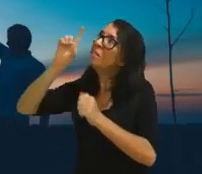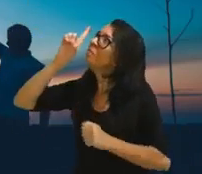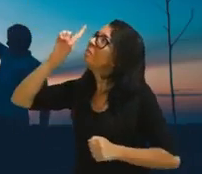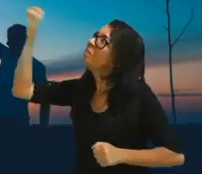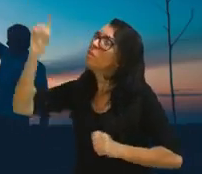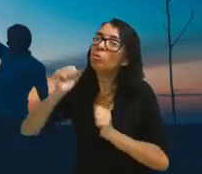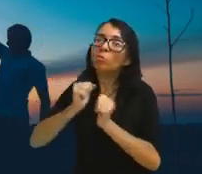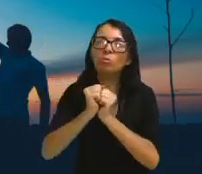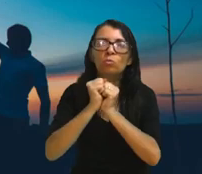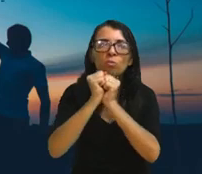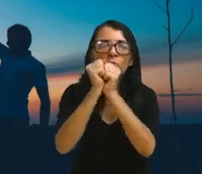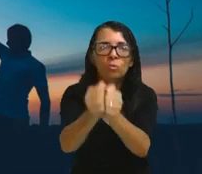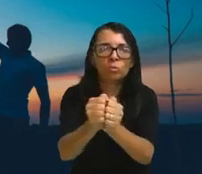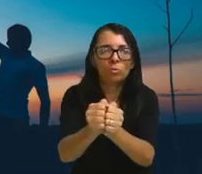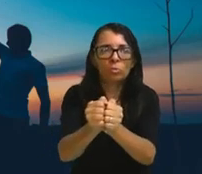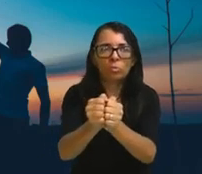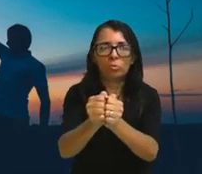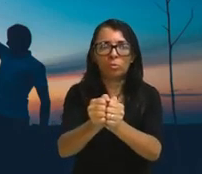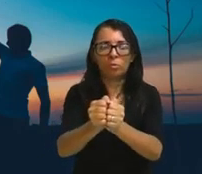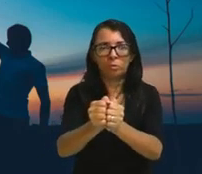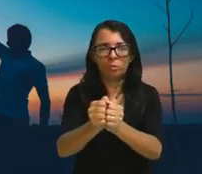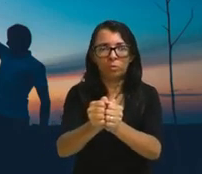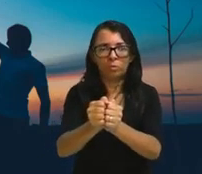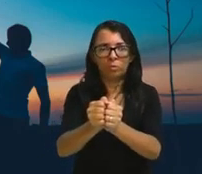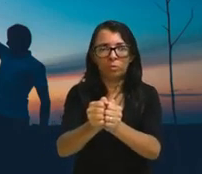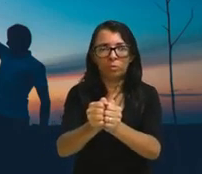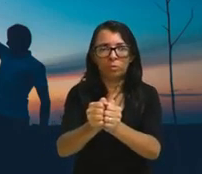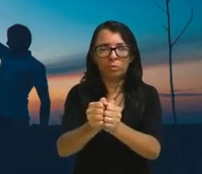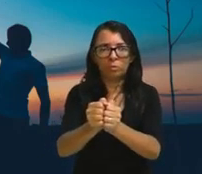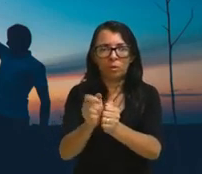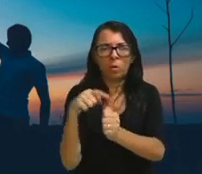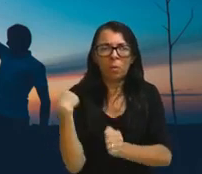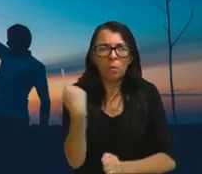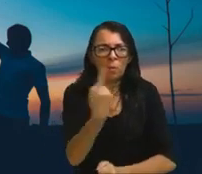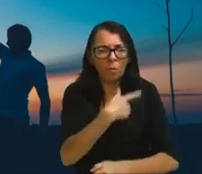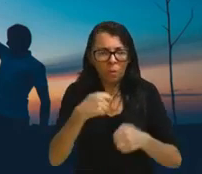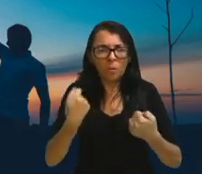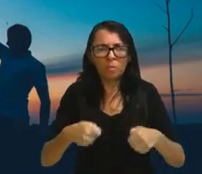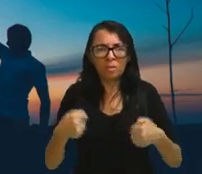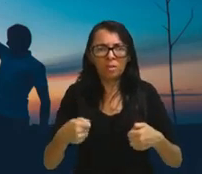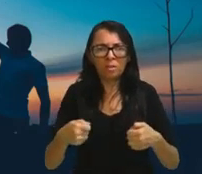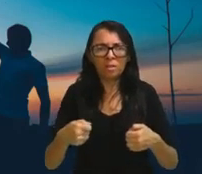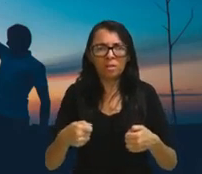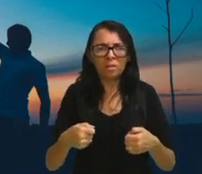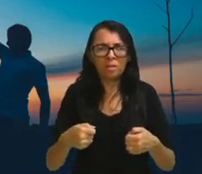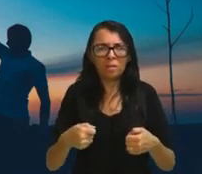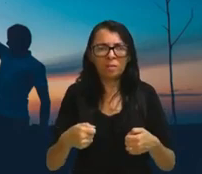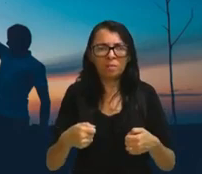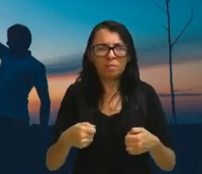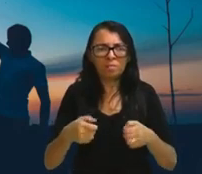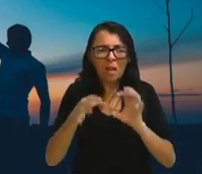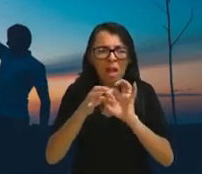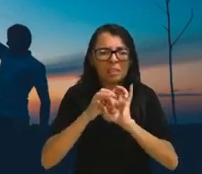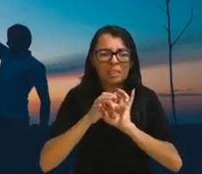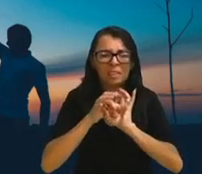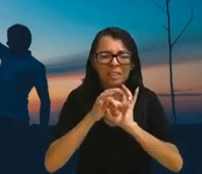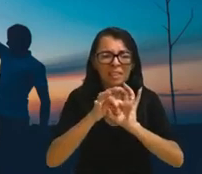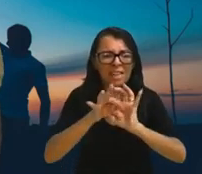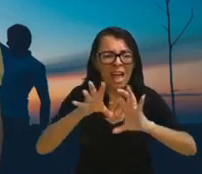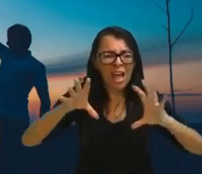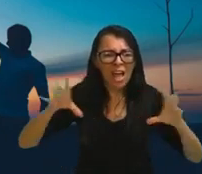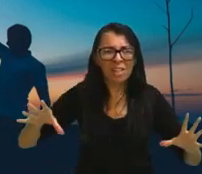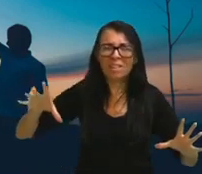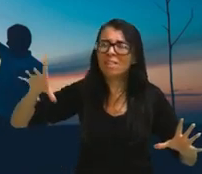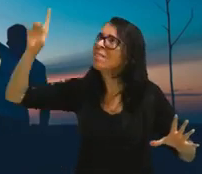Deus, deixe Deus ser o construtor do seu lar. Permita que Ele desconstrua aquilo